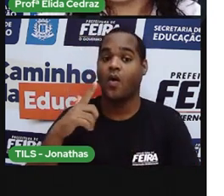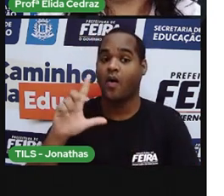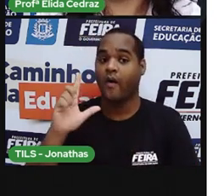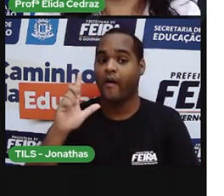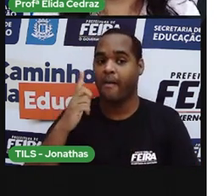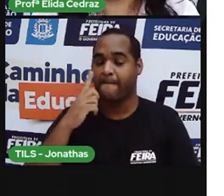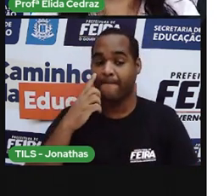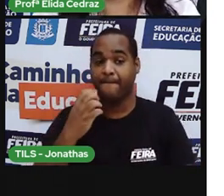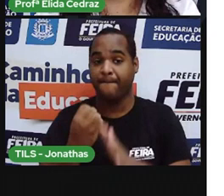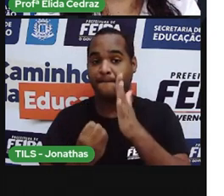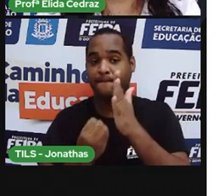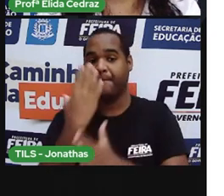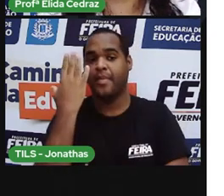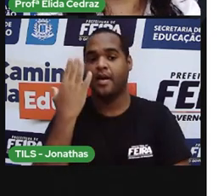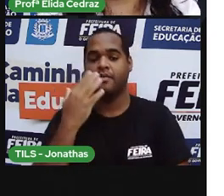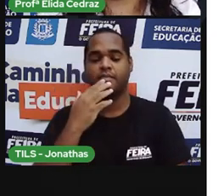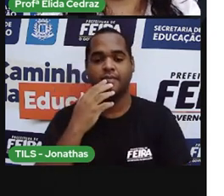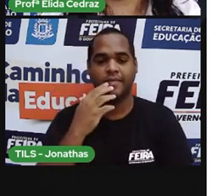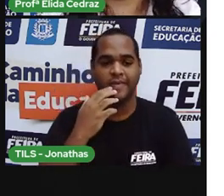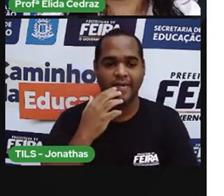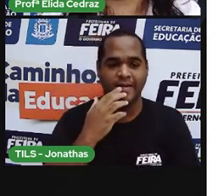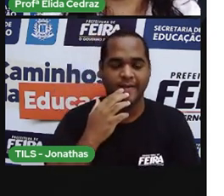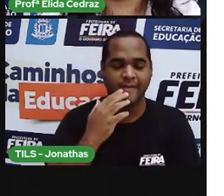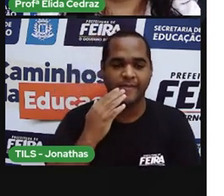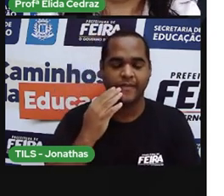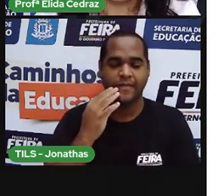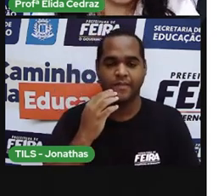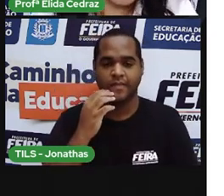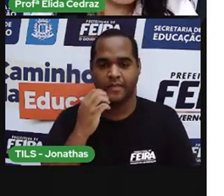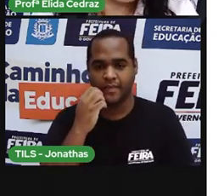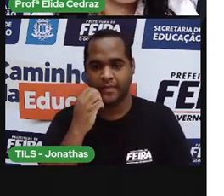Olha ali, ó, a palavrinha que apareceu.